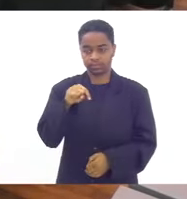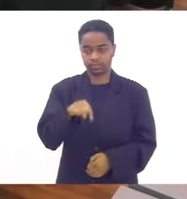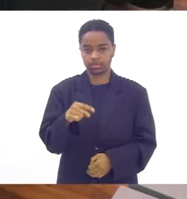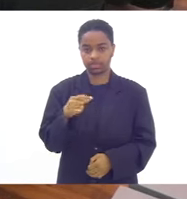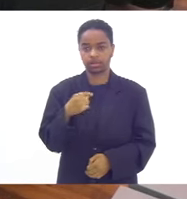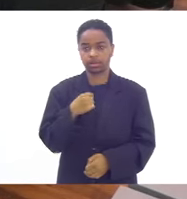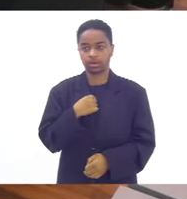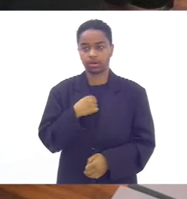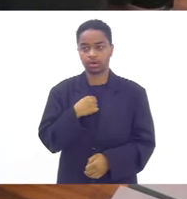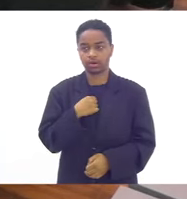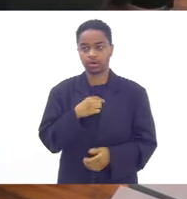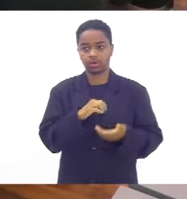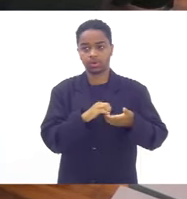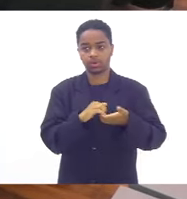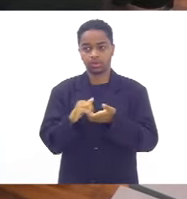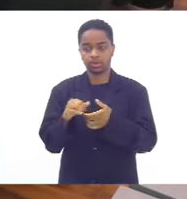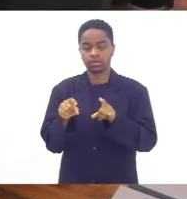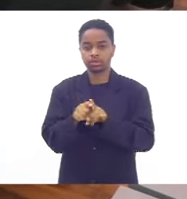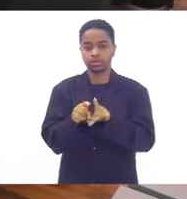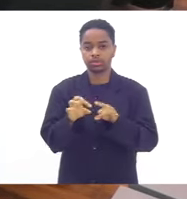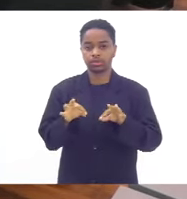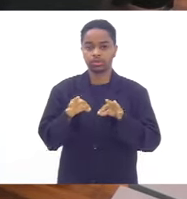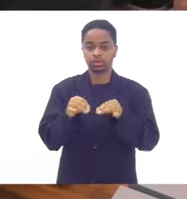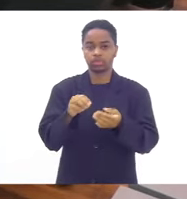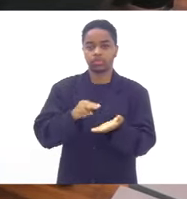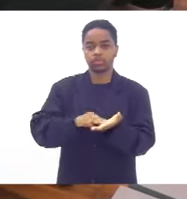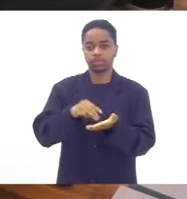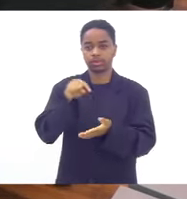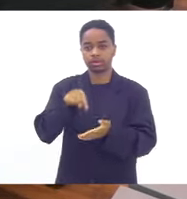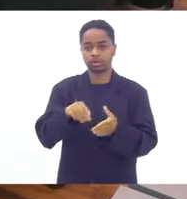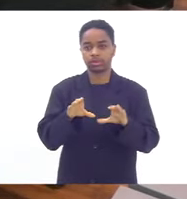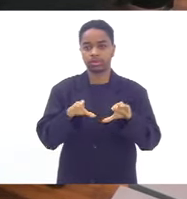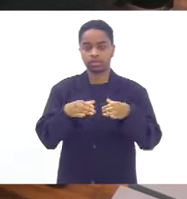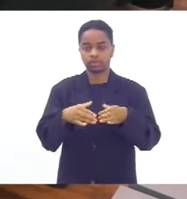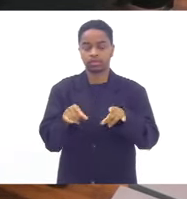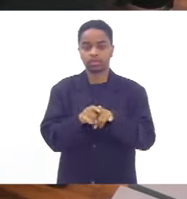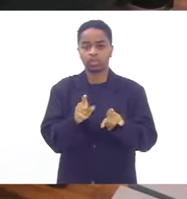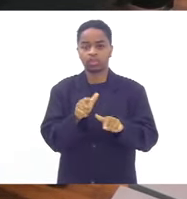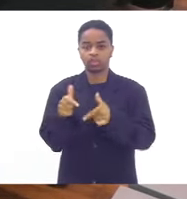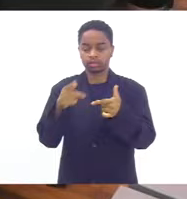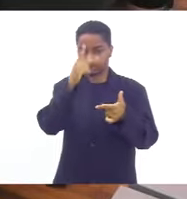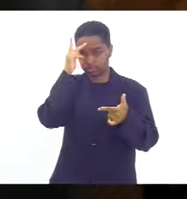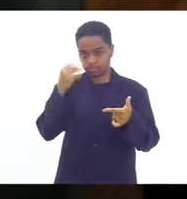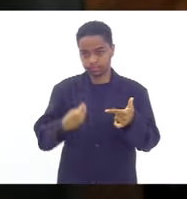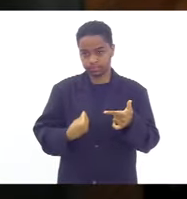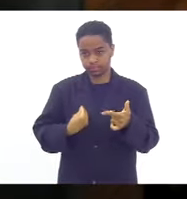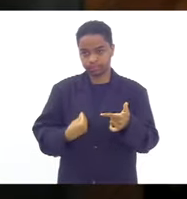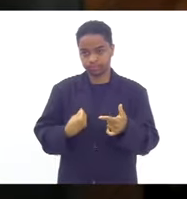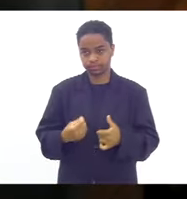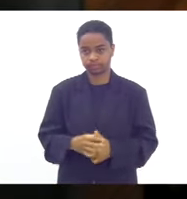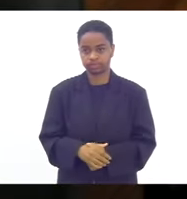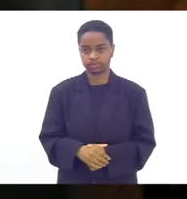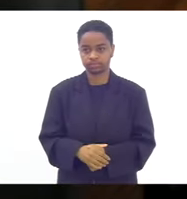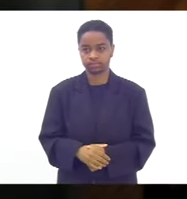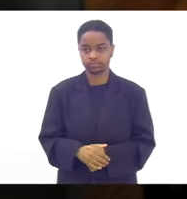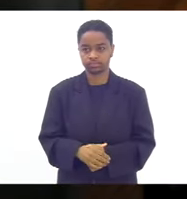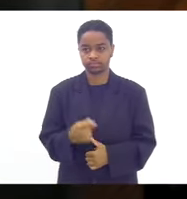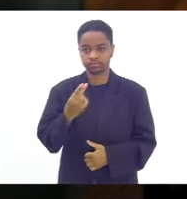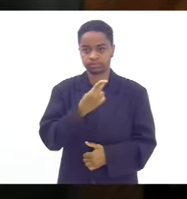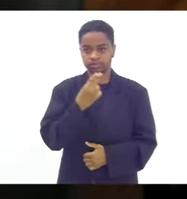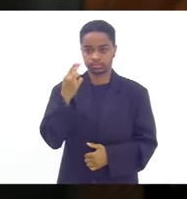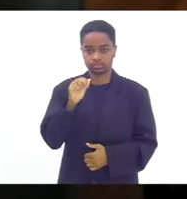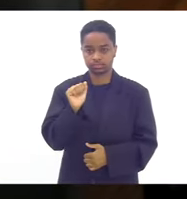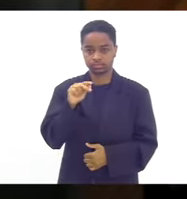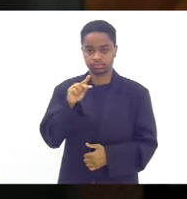quem eu cumprimento todos os membros dessa comissão e demais presentes. Bom, eu me chamo